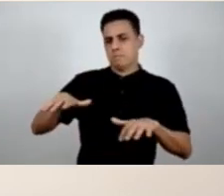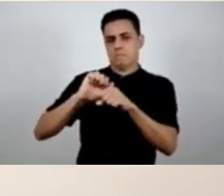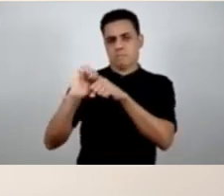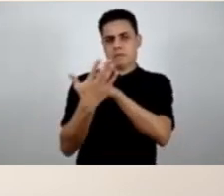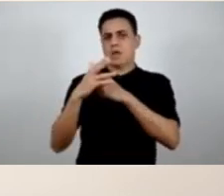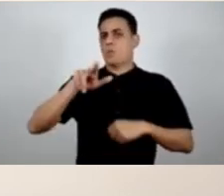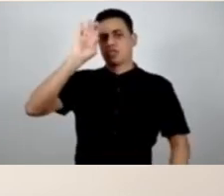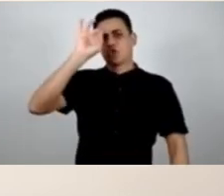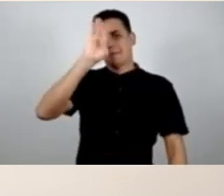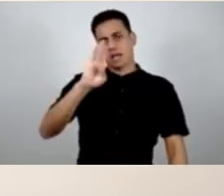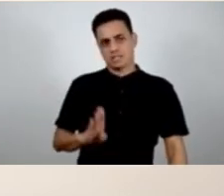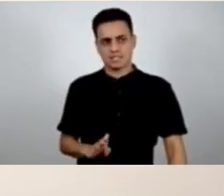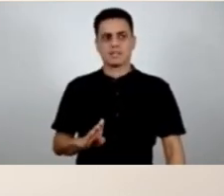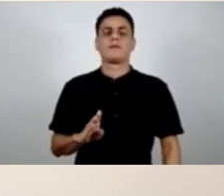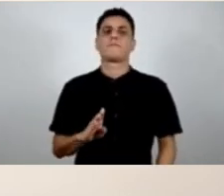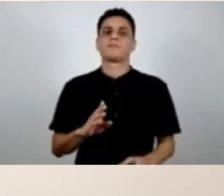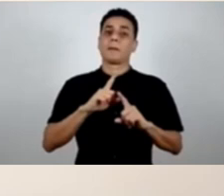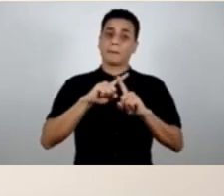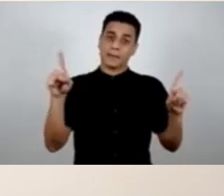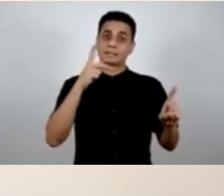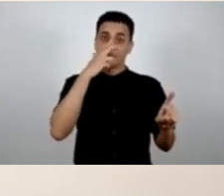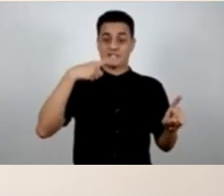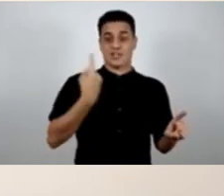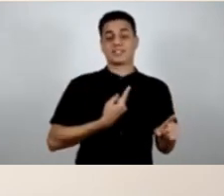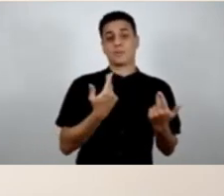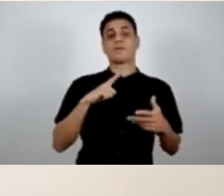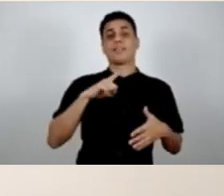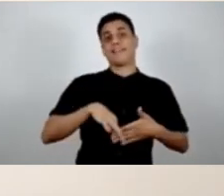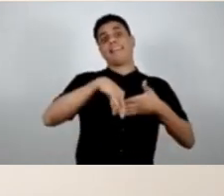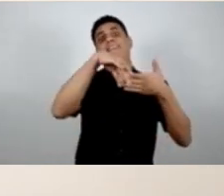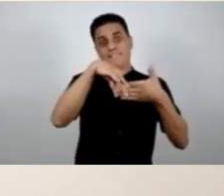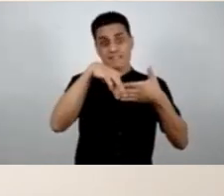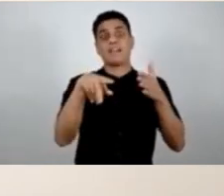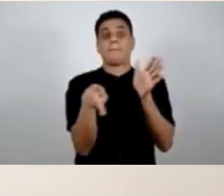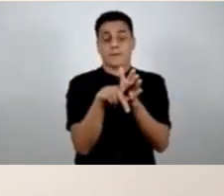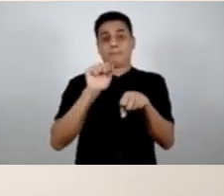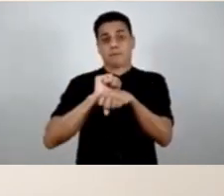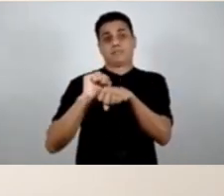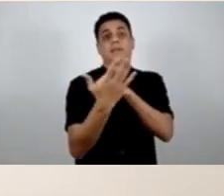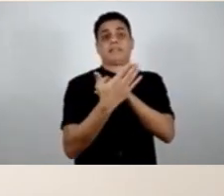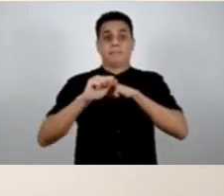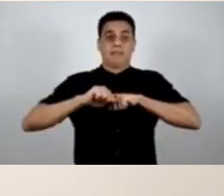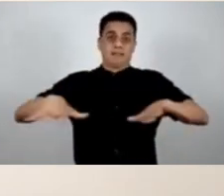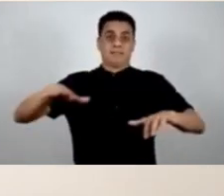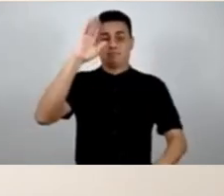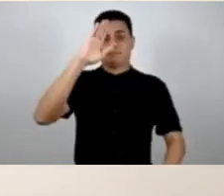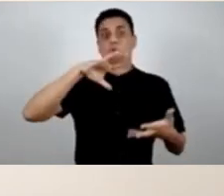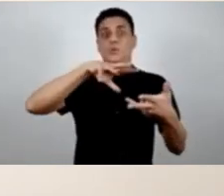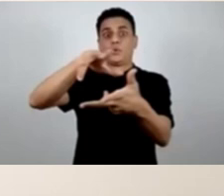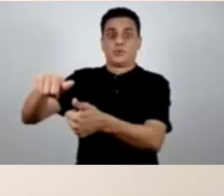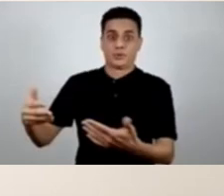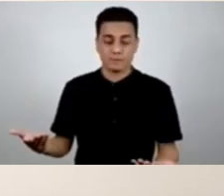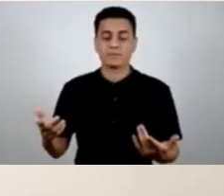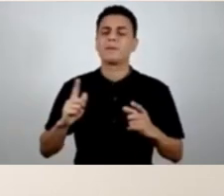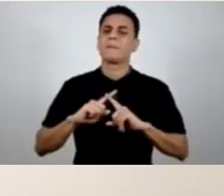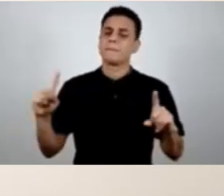só brasileira, apesar da gente estar conseguindo ser um dos líderes da pandemia no mundo, mas a gente, o mundo inteiro se